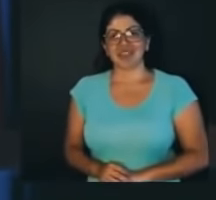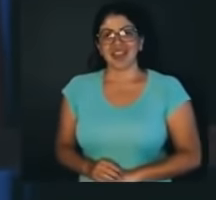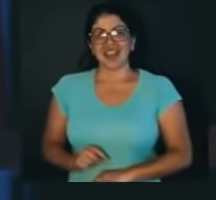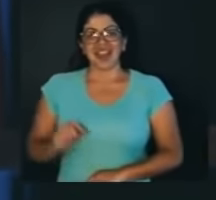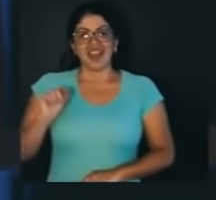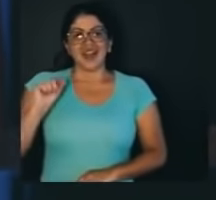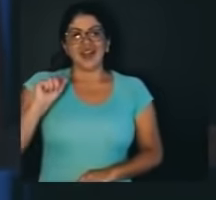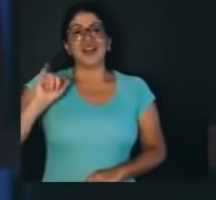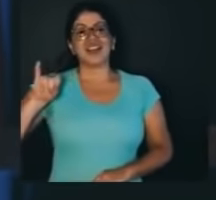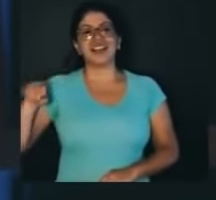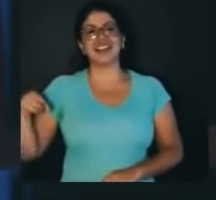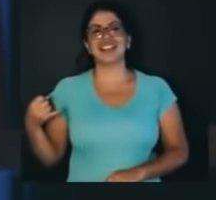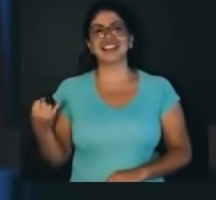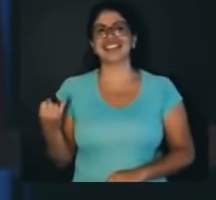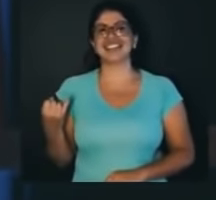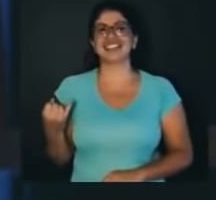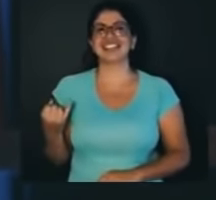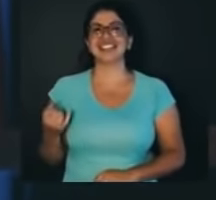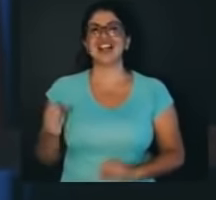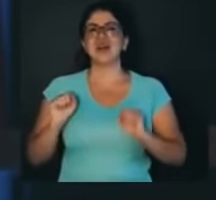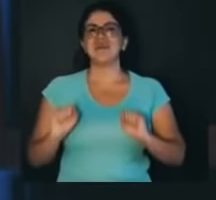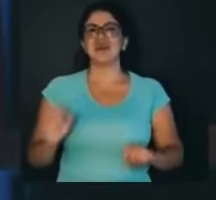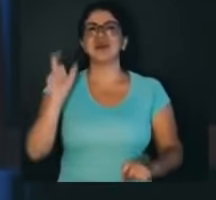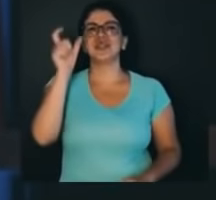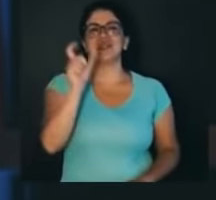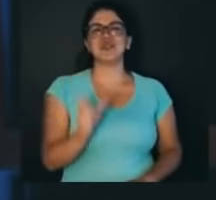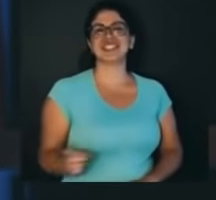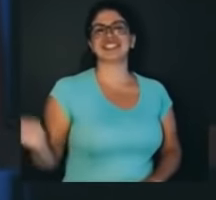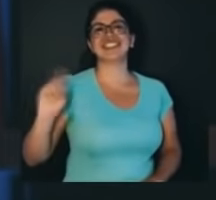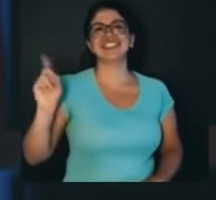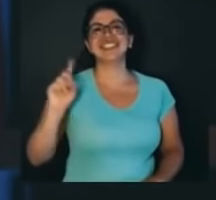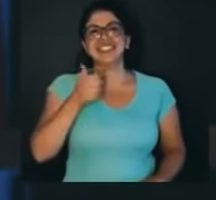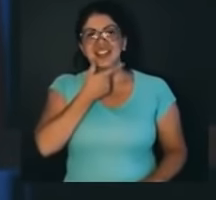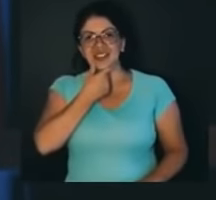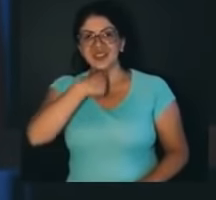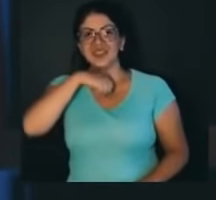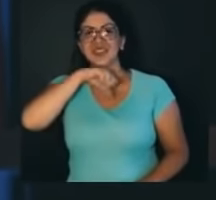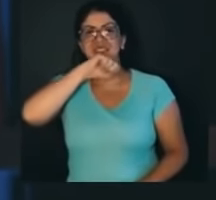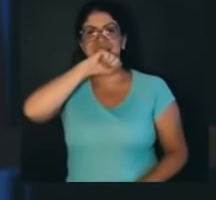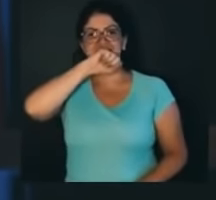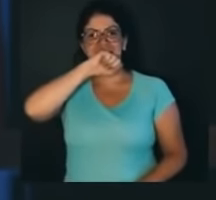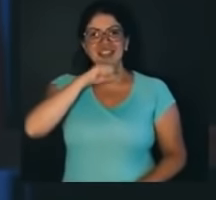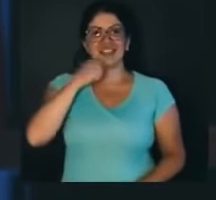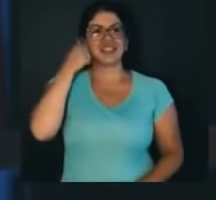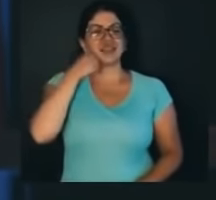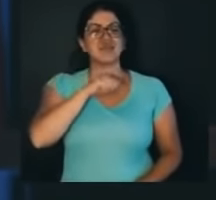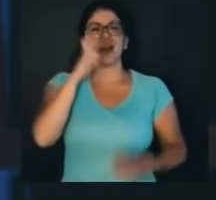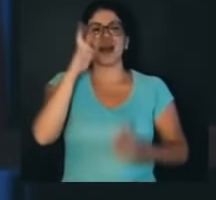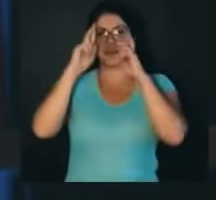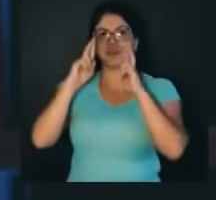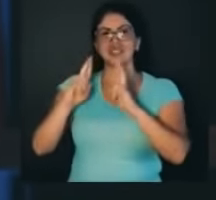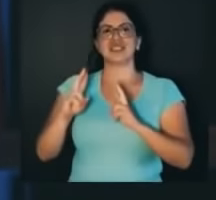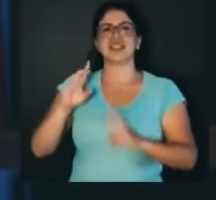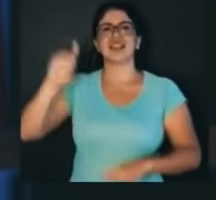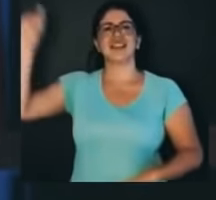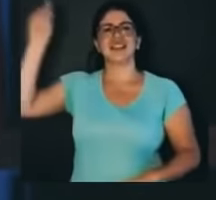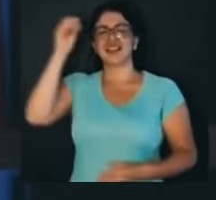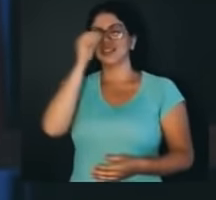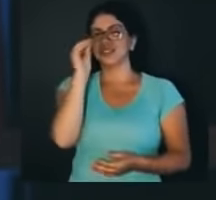honrará a seu pai e a sua mãe. E assim invalidastes a palavra de Deus por causa da vossa